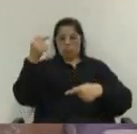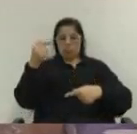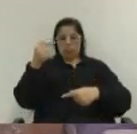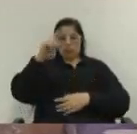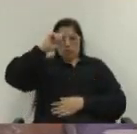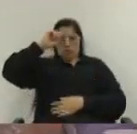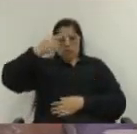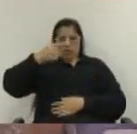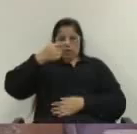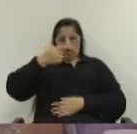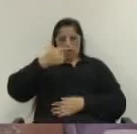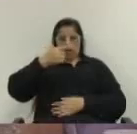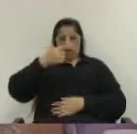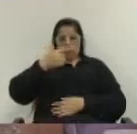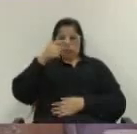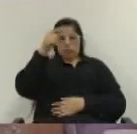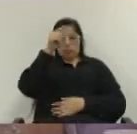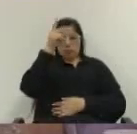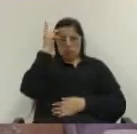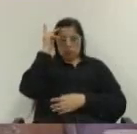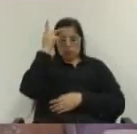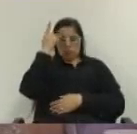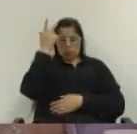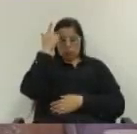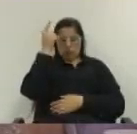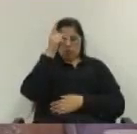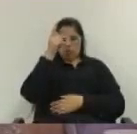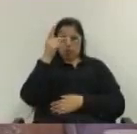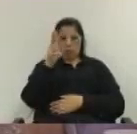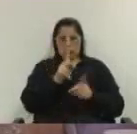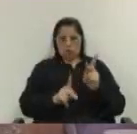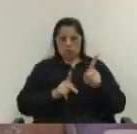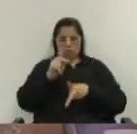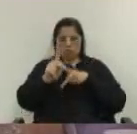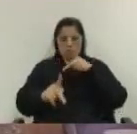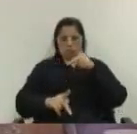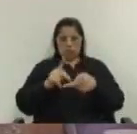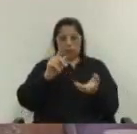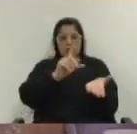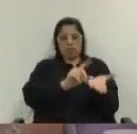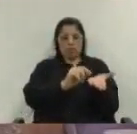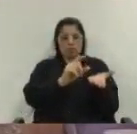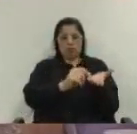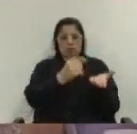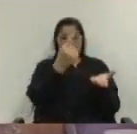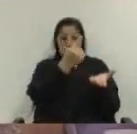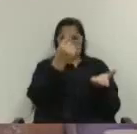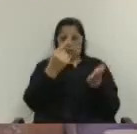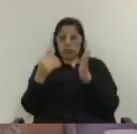de conformidade com o fixado pelos incisos 1º a 3º